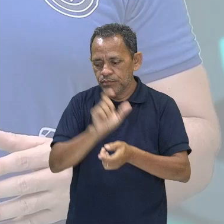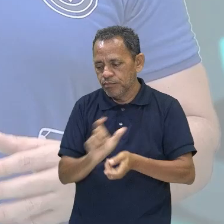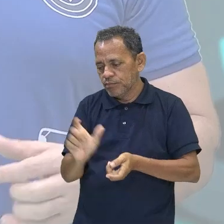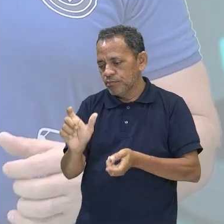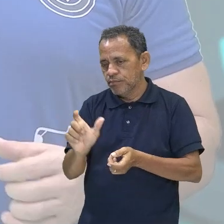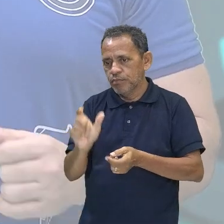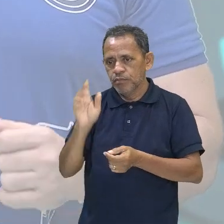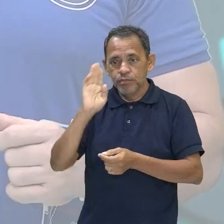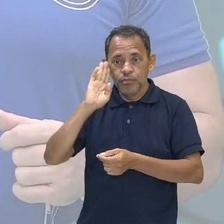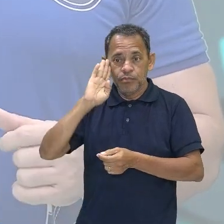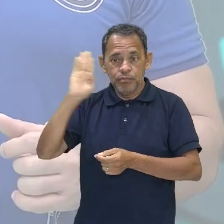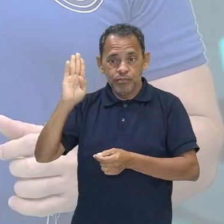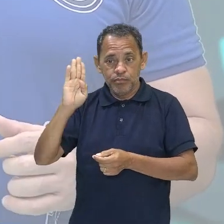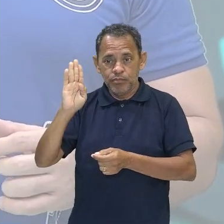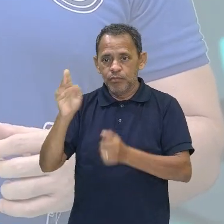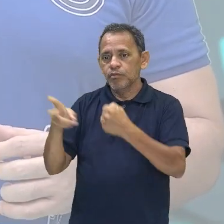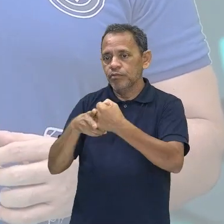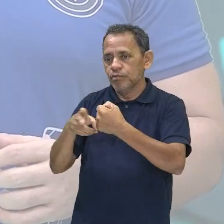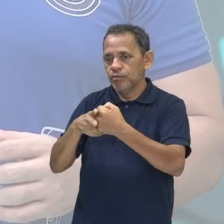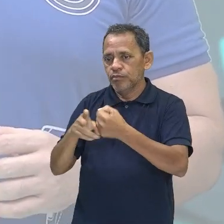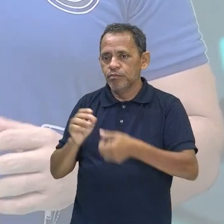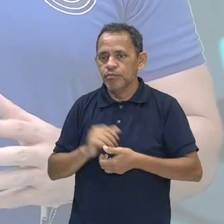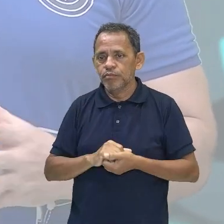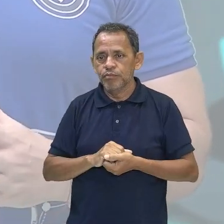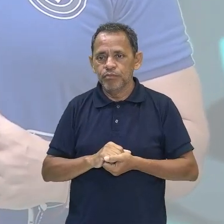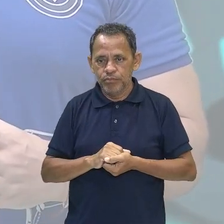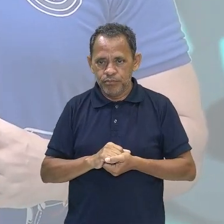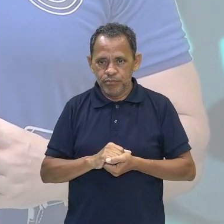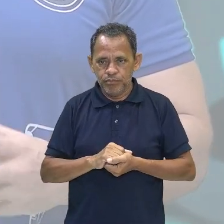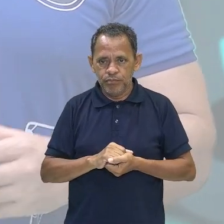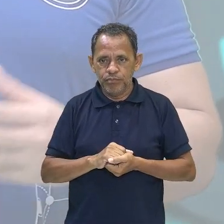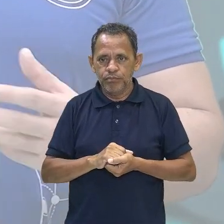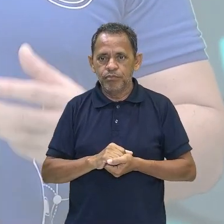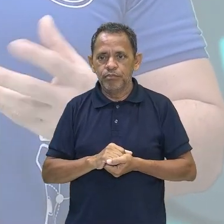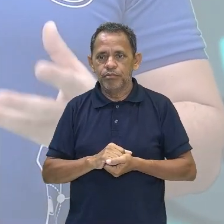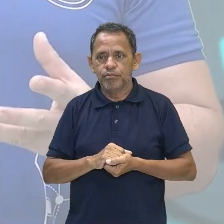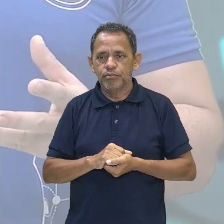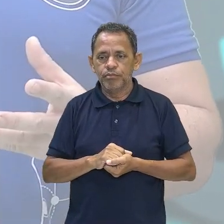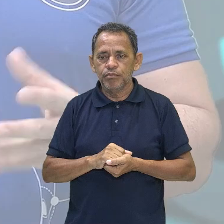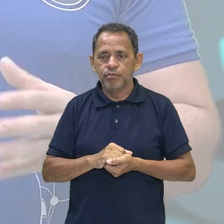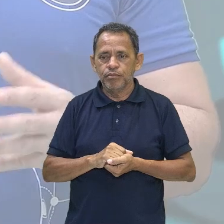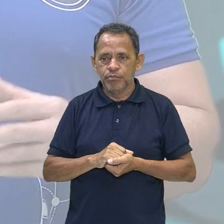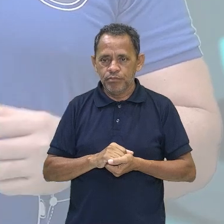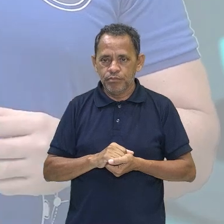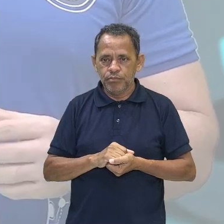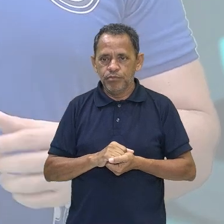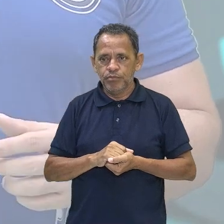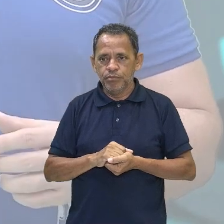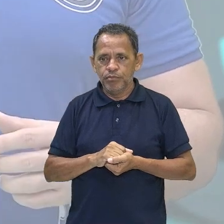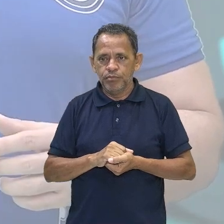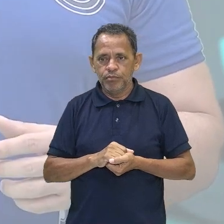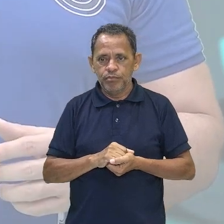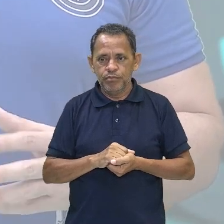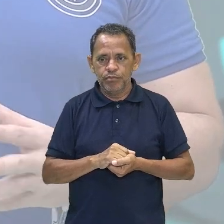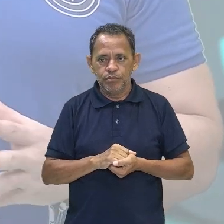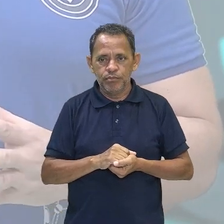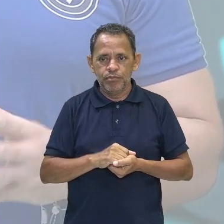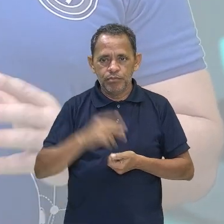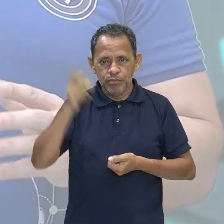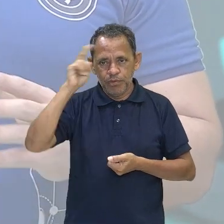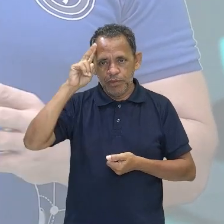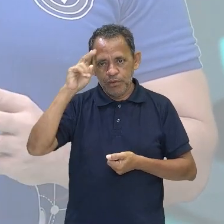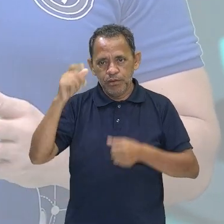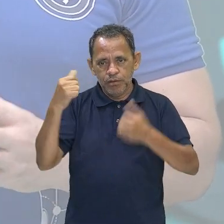verbo principal, que a gente chama de main verb. E após o main verb, esse main verb, lembra que ele tem que estar